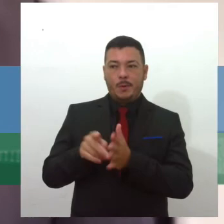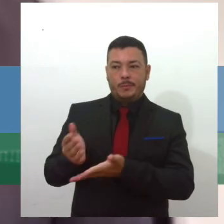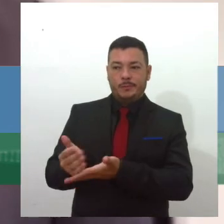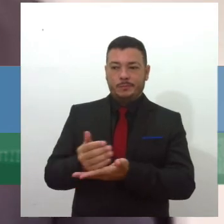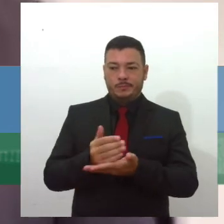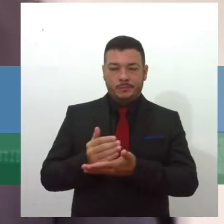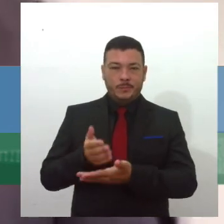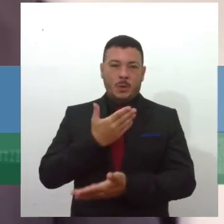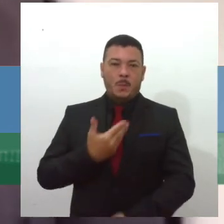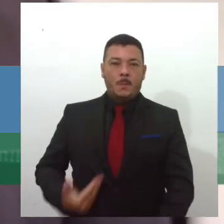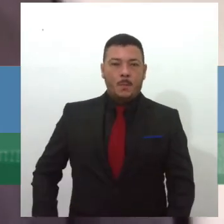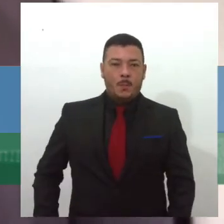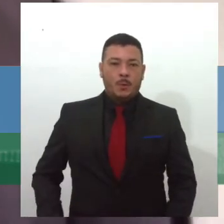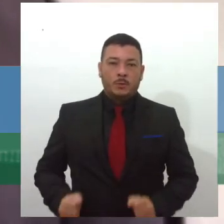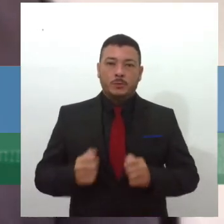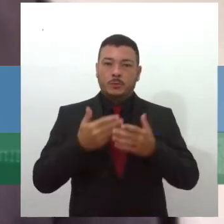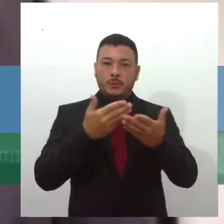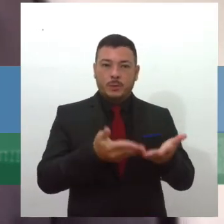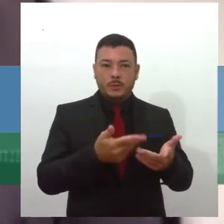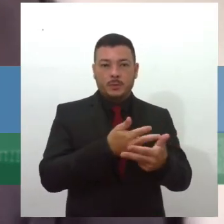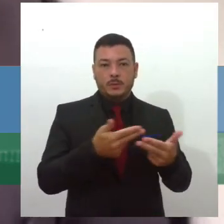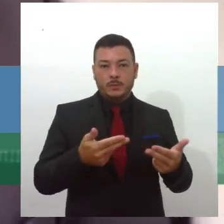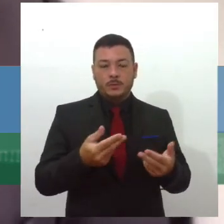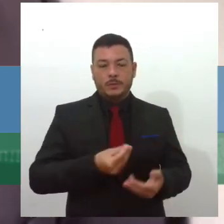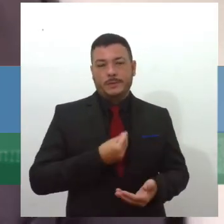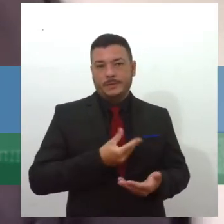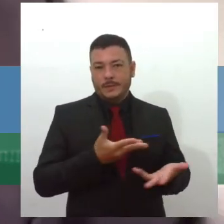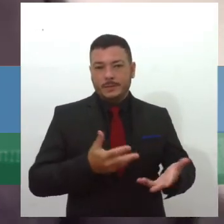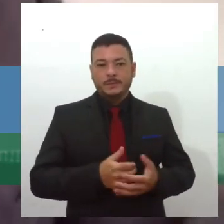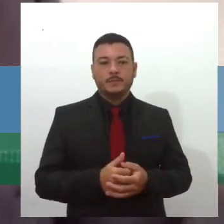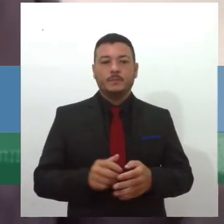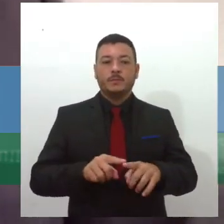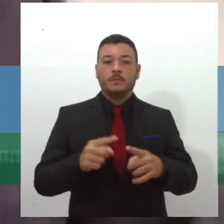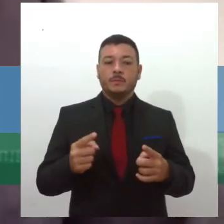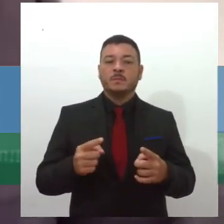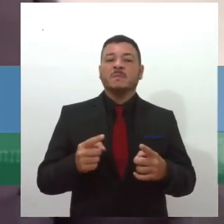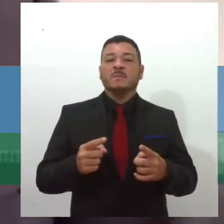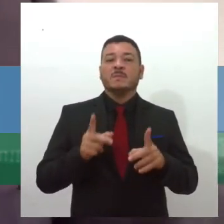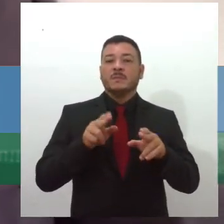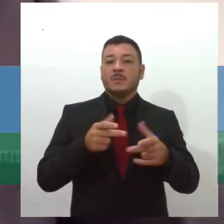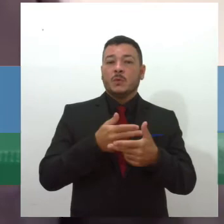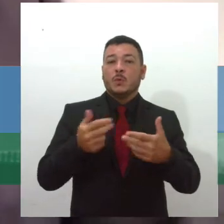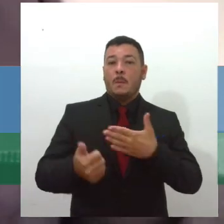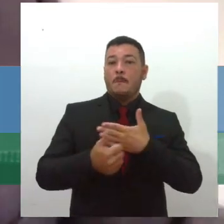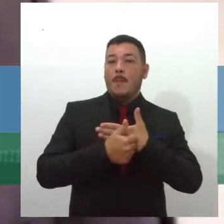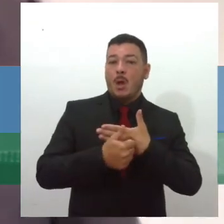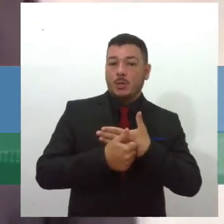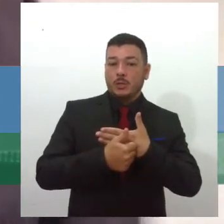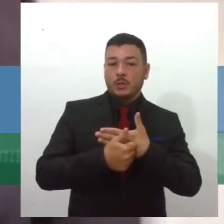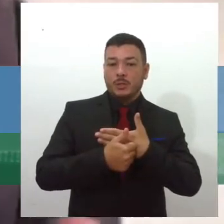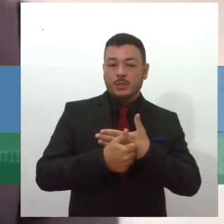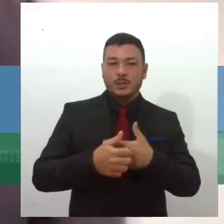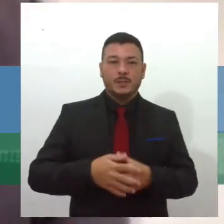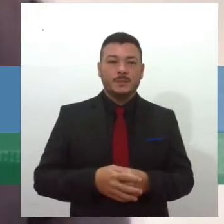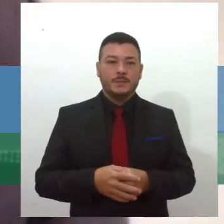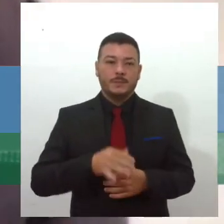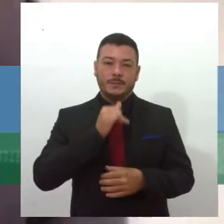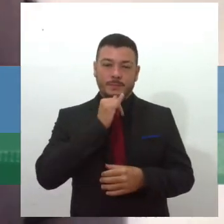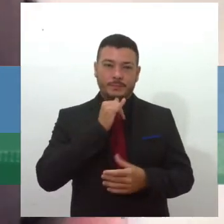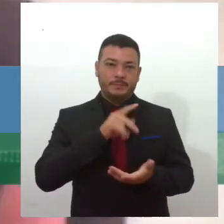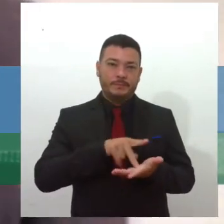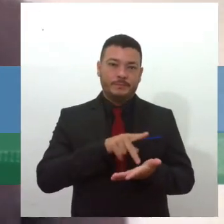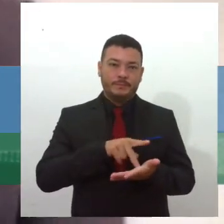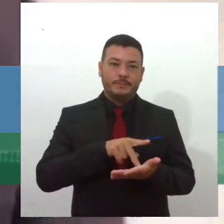isso é irrelevante diante do que estamos vivenciando. Então, eu só vejo como pontos positivos. Quais são os pontos positivos?